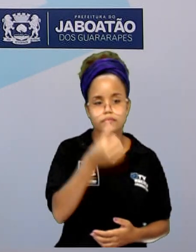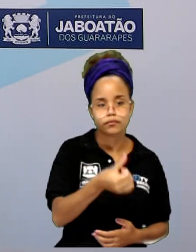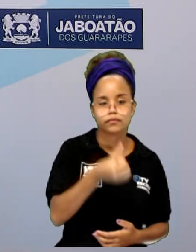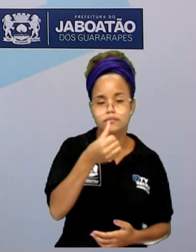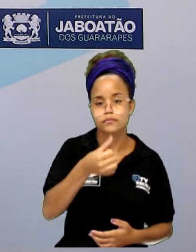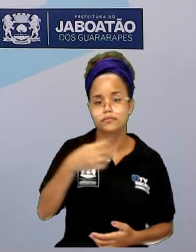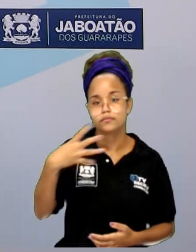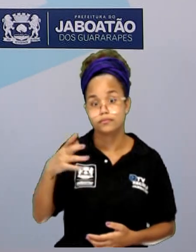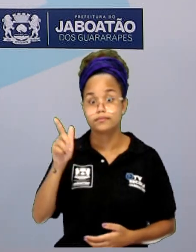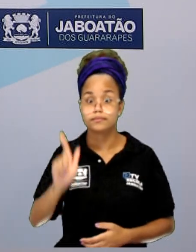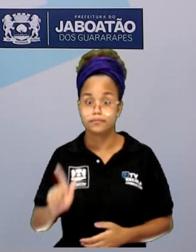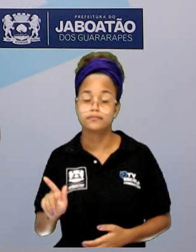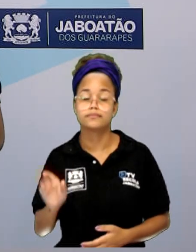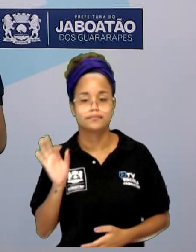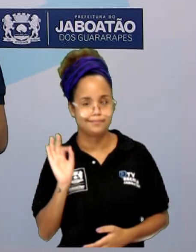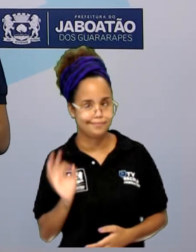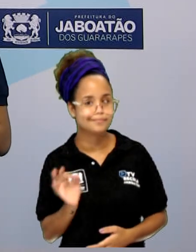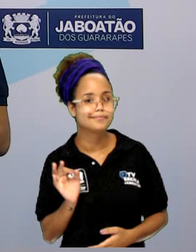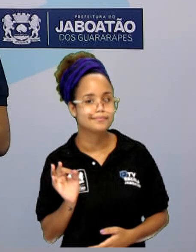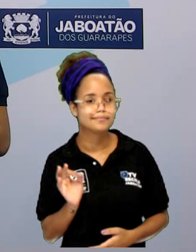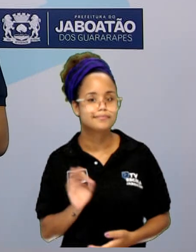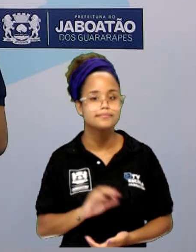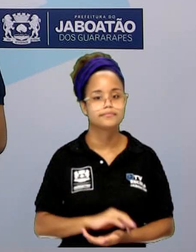664 gramas, certo?